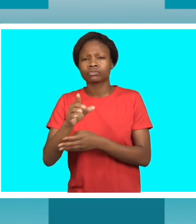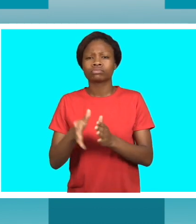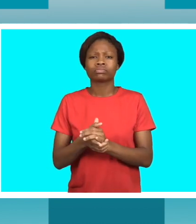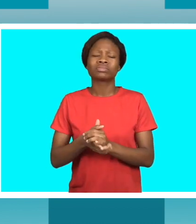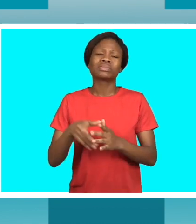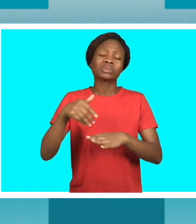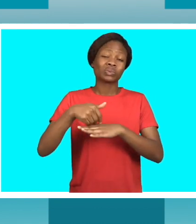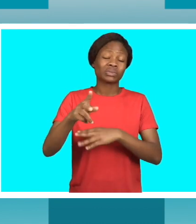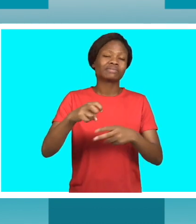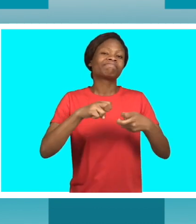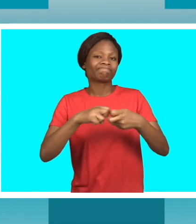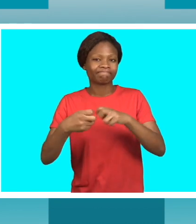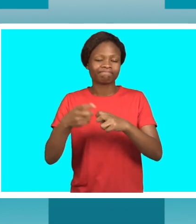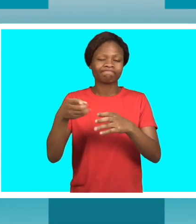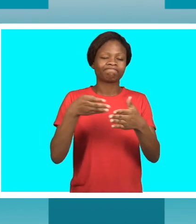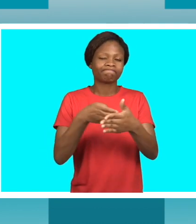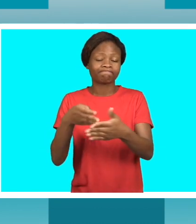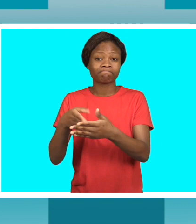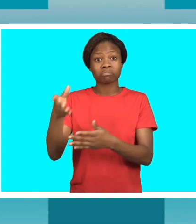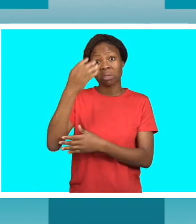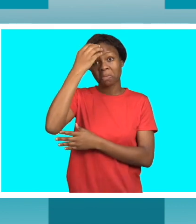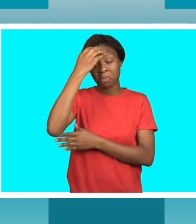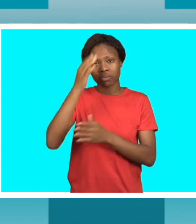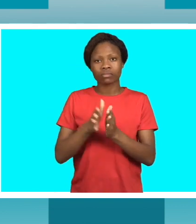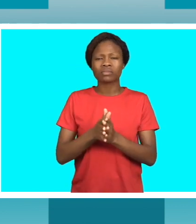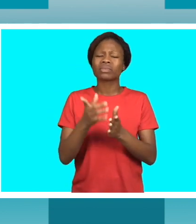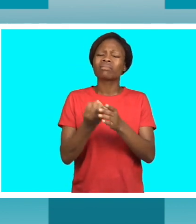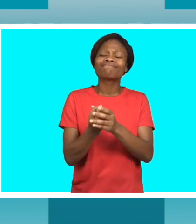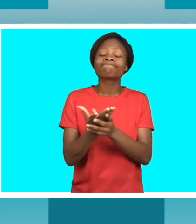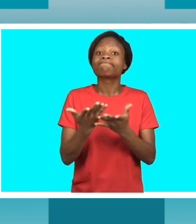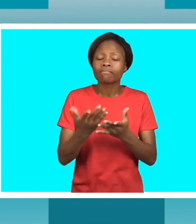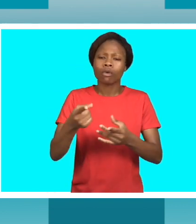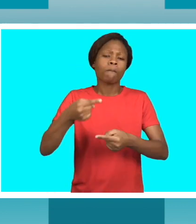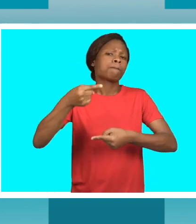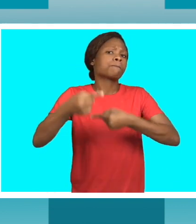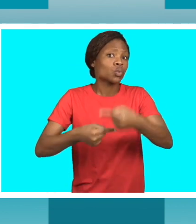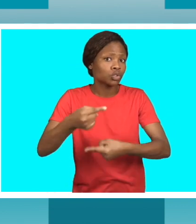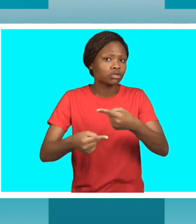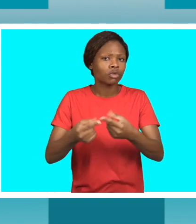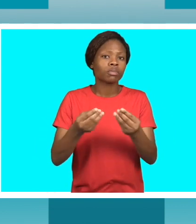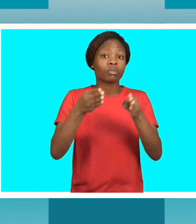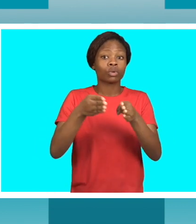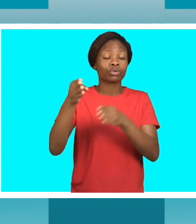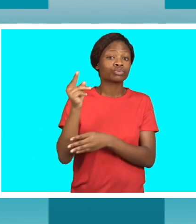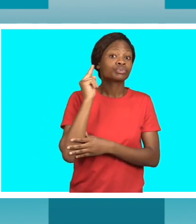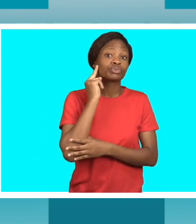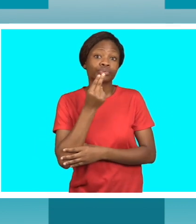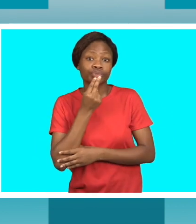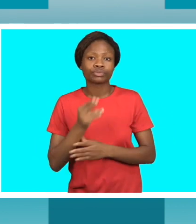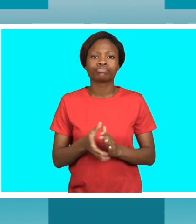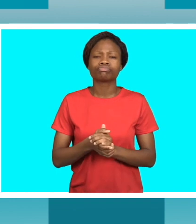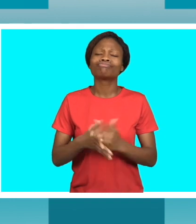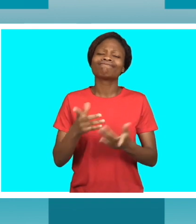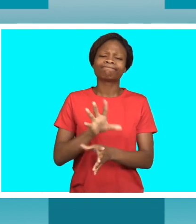continua a ser um problema. Para reduzir as barreiras, o Porto de Maputo introduziu um projeto que visa recrutar pessoas